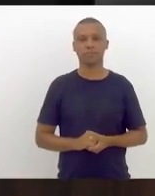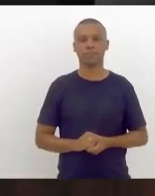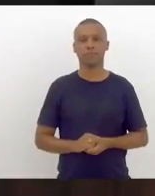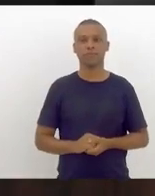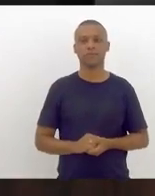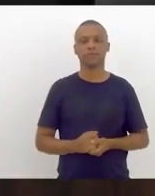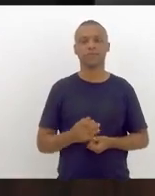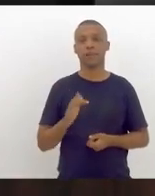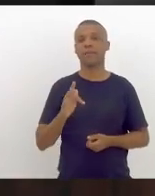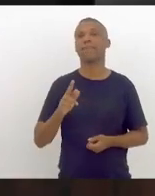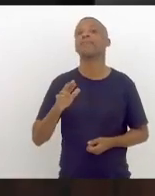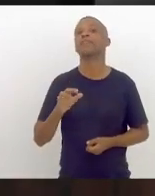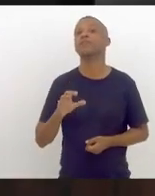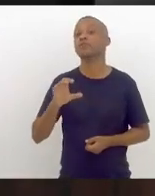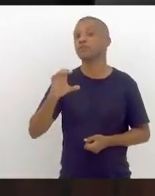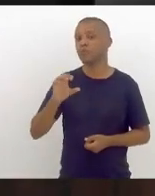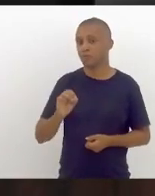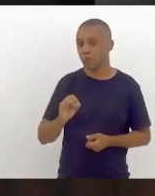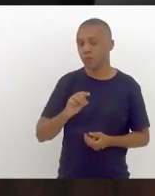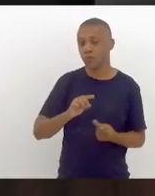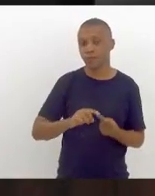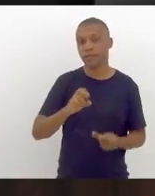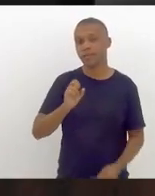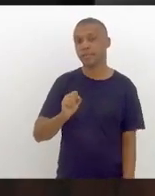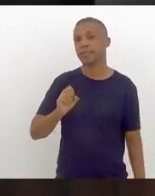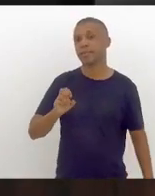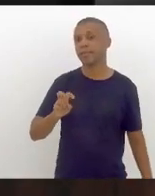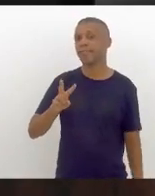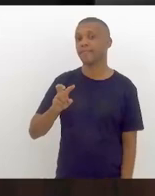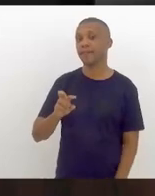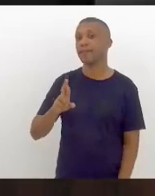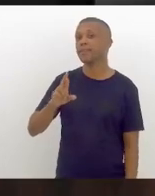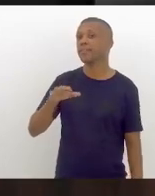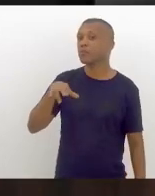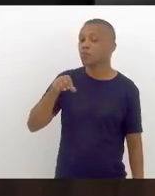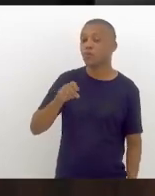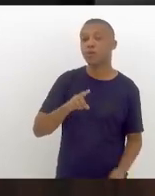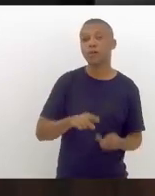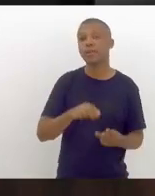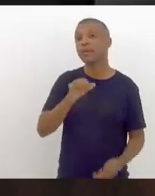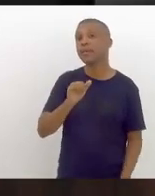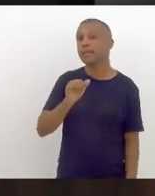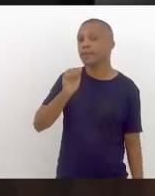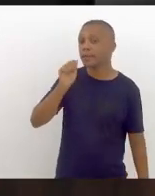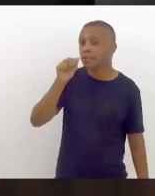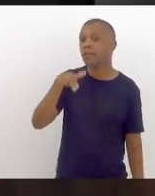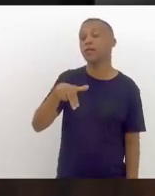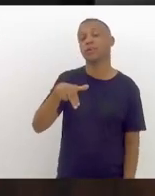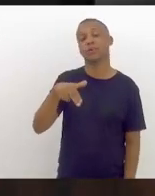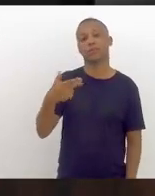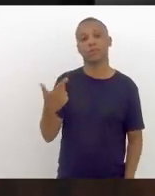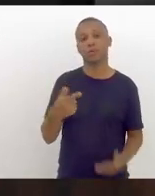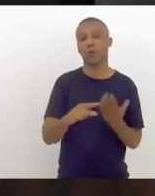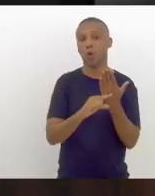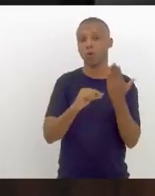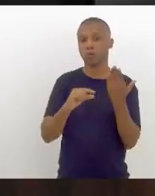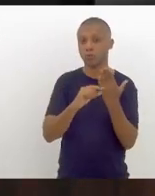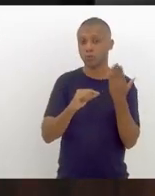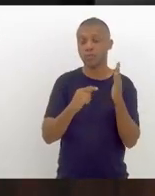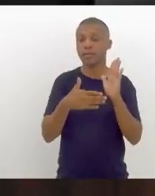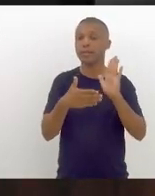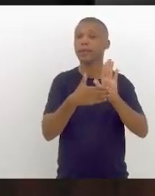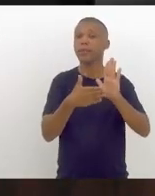Francisco Victor Severino Virgílio e a Monteiro são os autores dessa